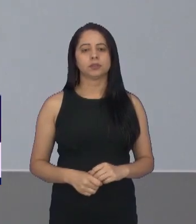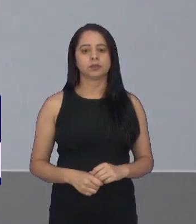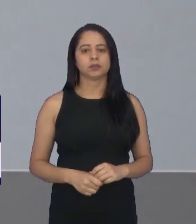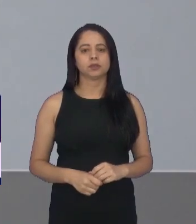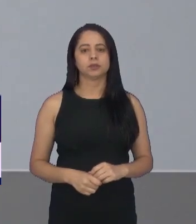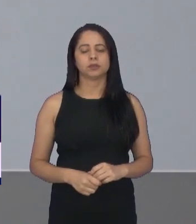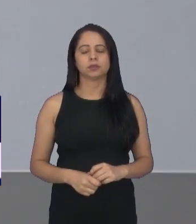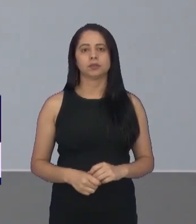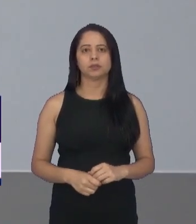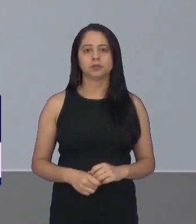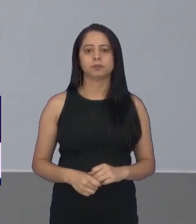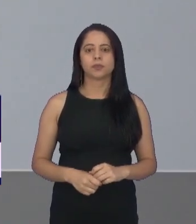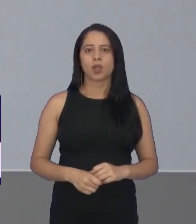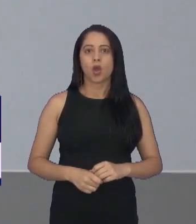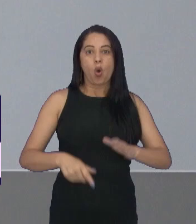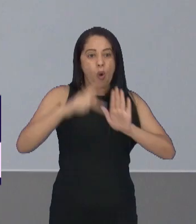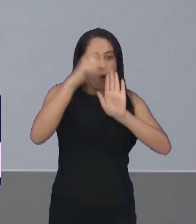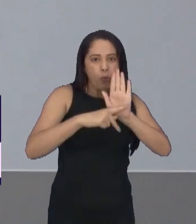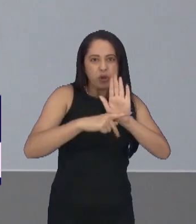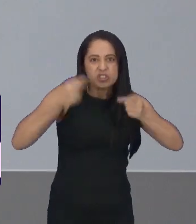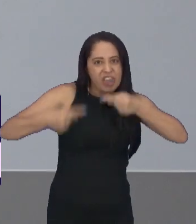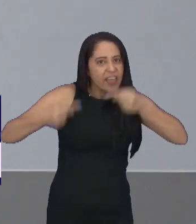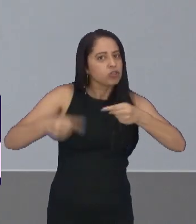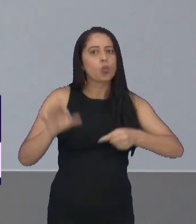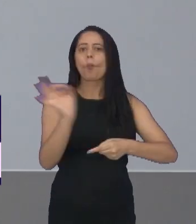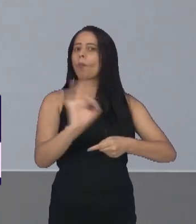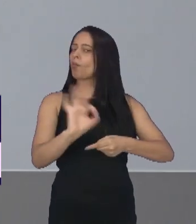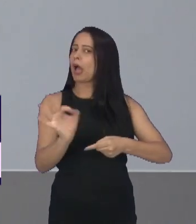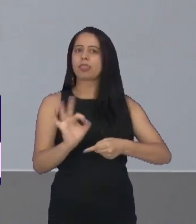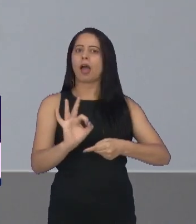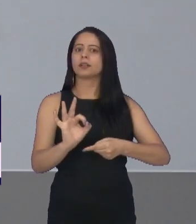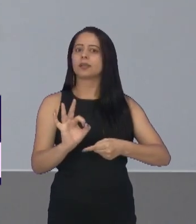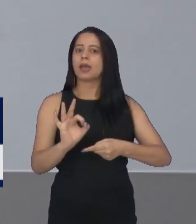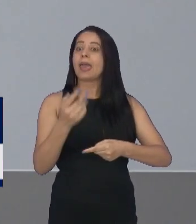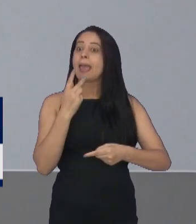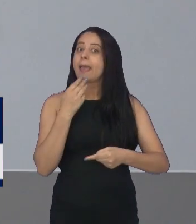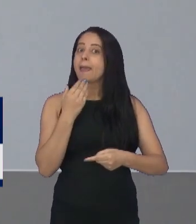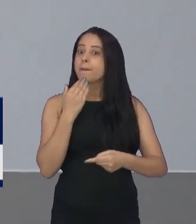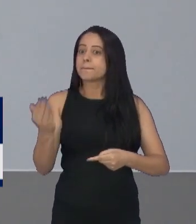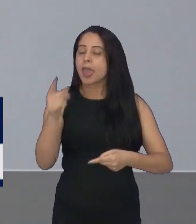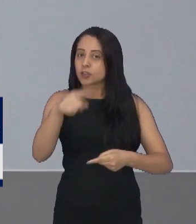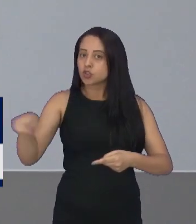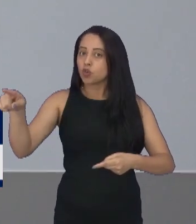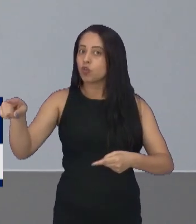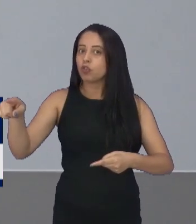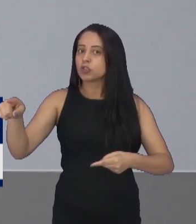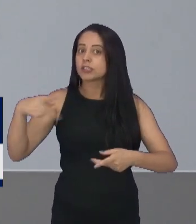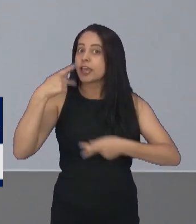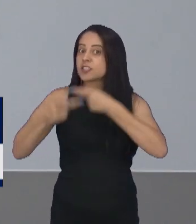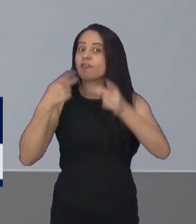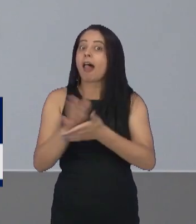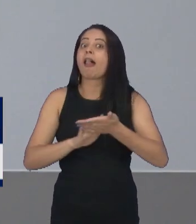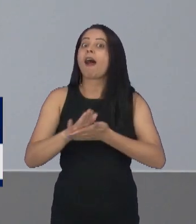Esse projeto não está em discussão. Por favor, peço aos vereadores, se for falar desse projeto, foi retirado. Quando o projeto